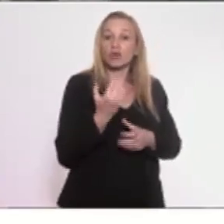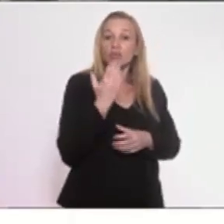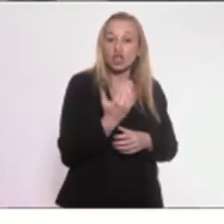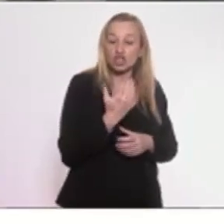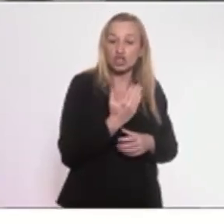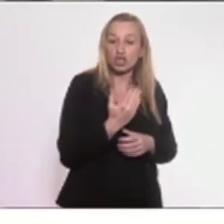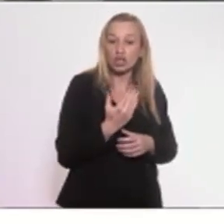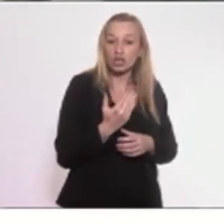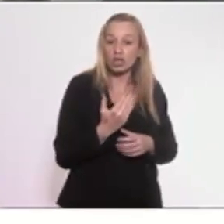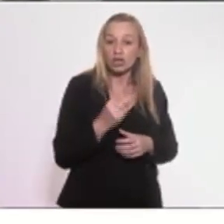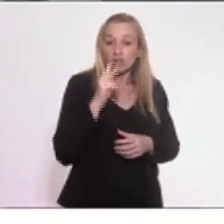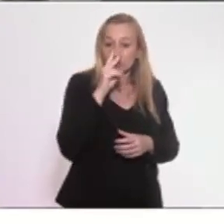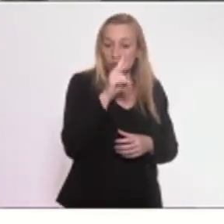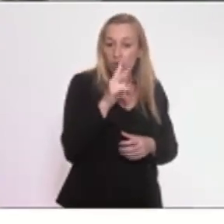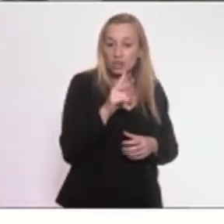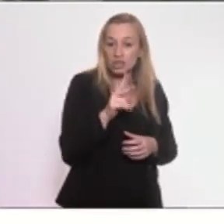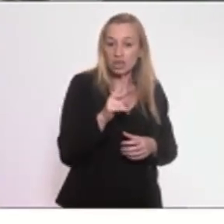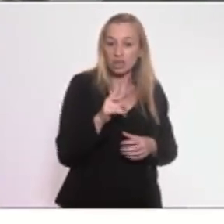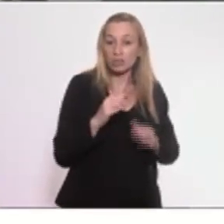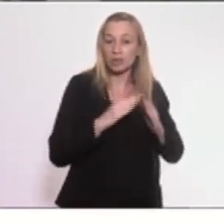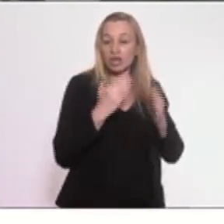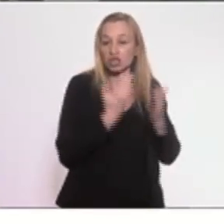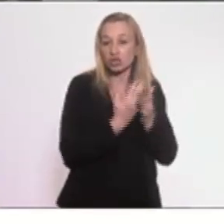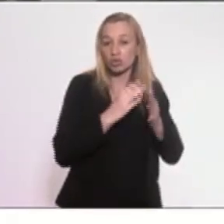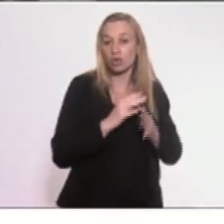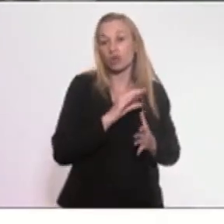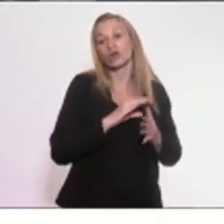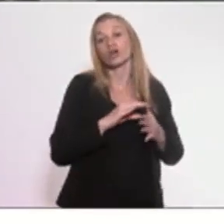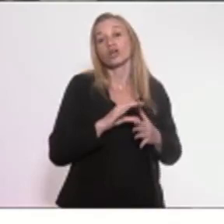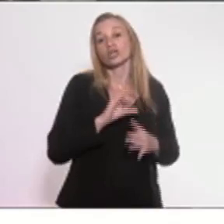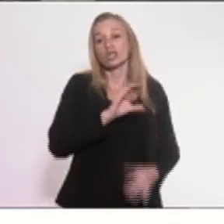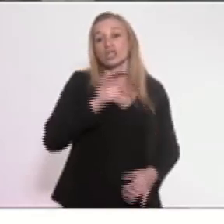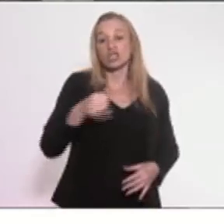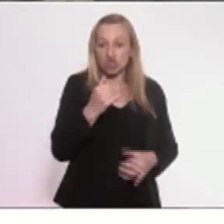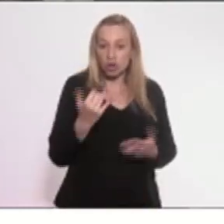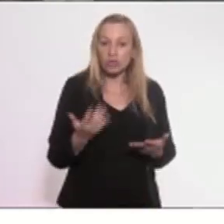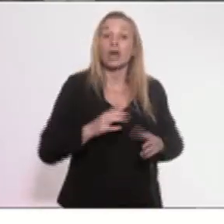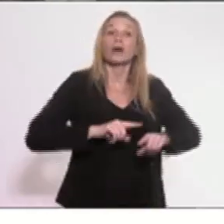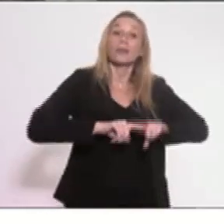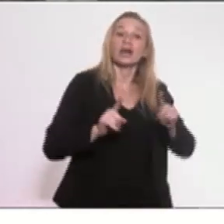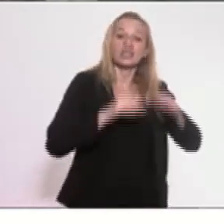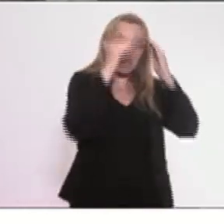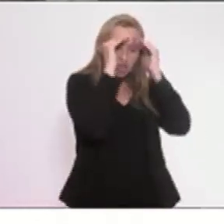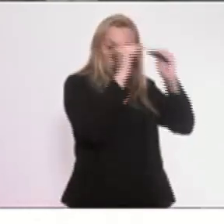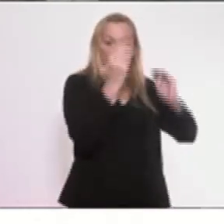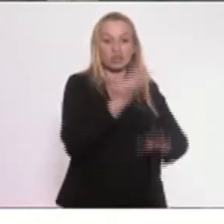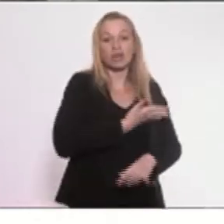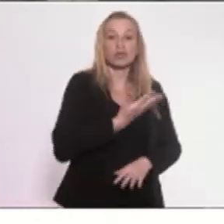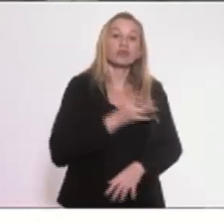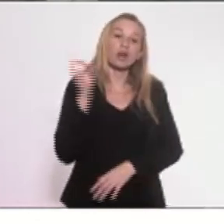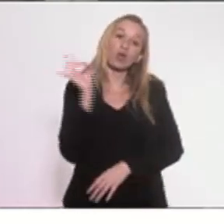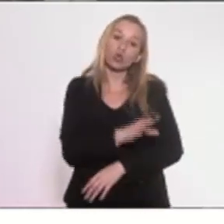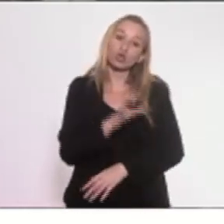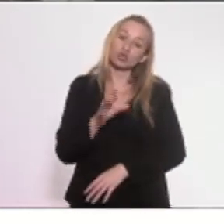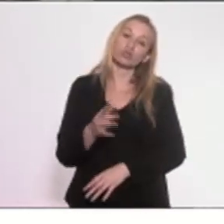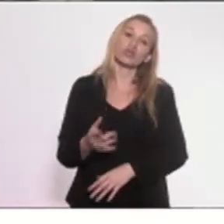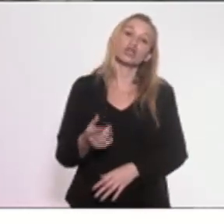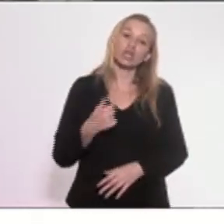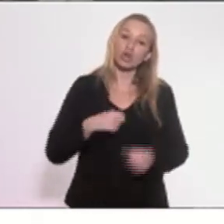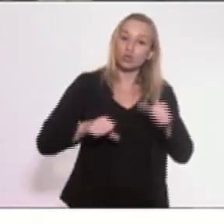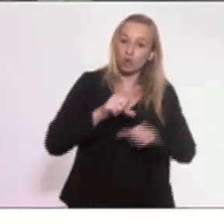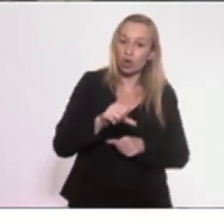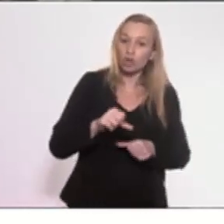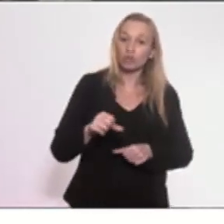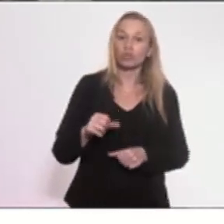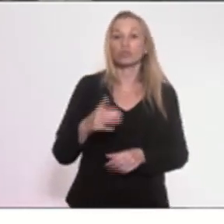do colegiado da CCJ, que a priori era, eu manteria a constitucionalidade. Mas em respeito aos colegas, e pela última vez, eu mudo meu